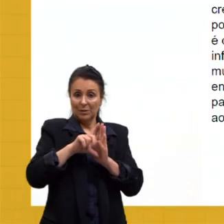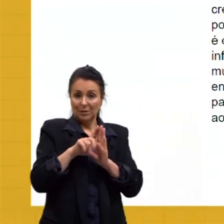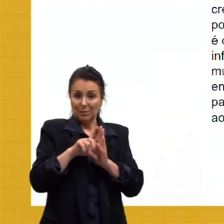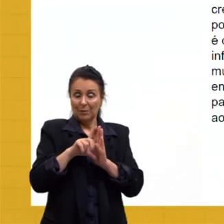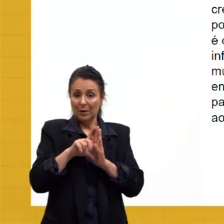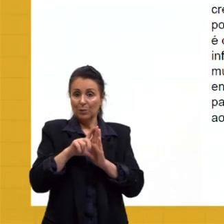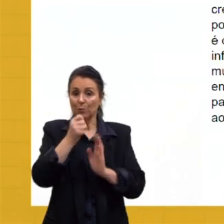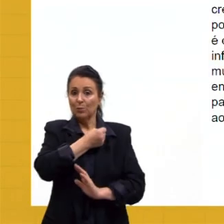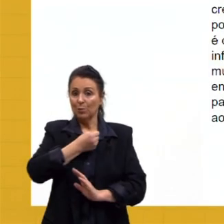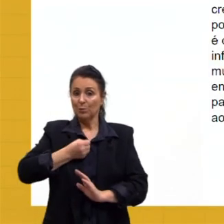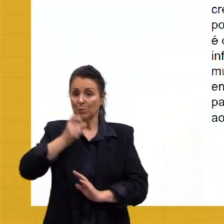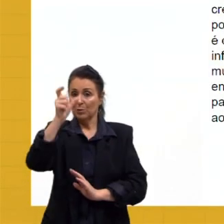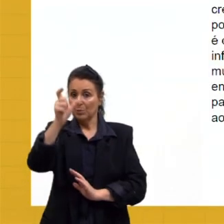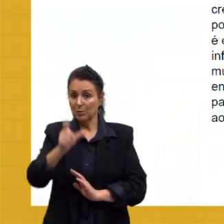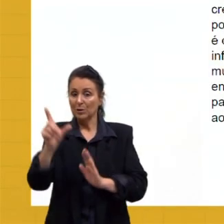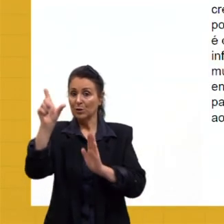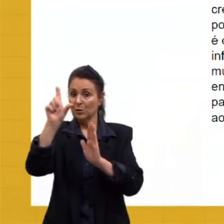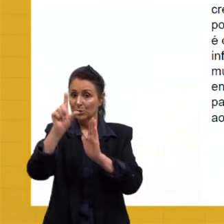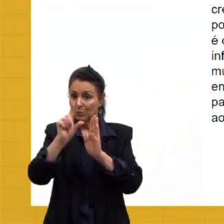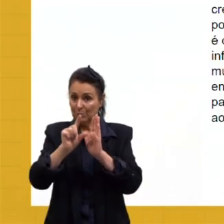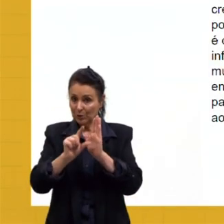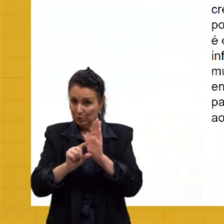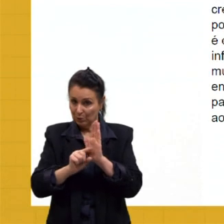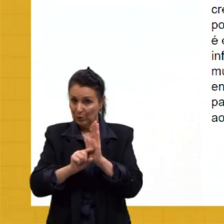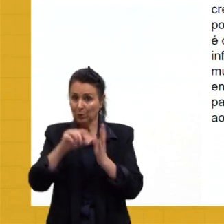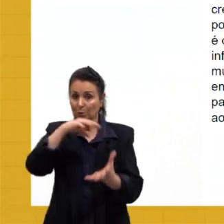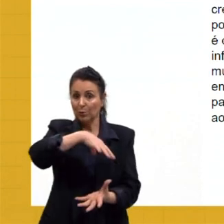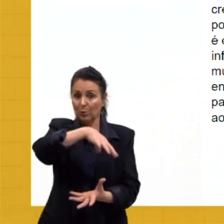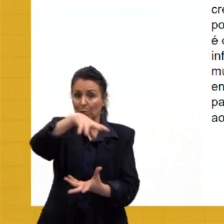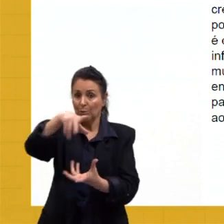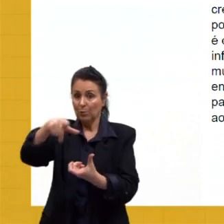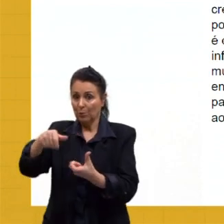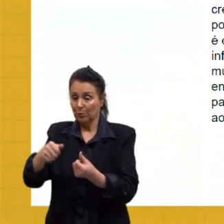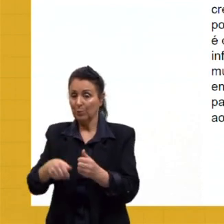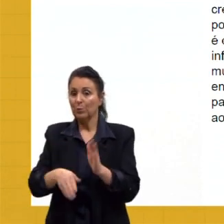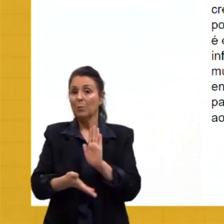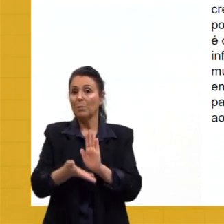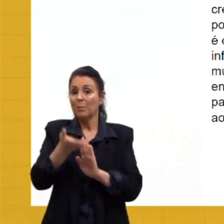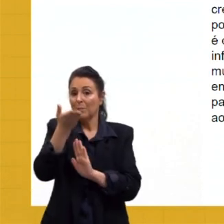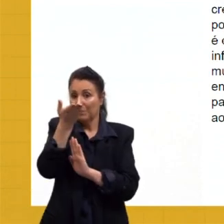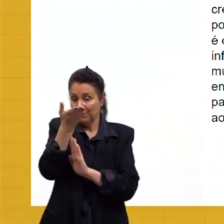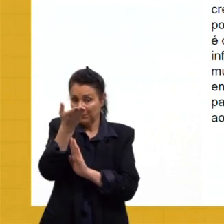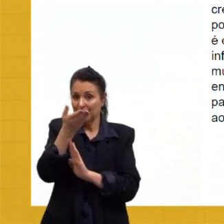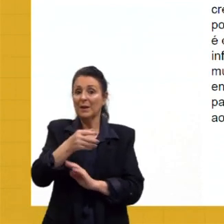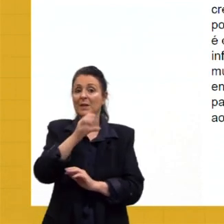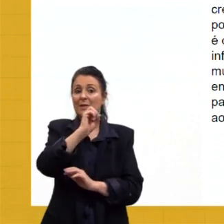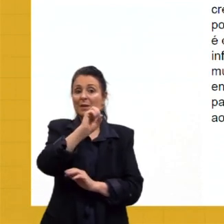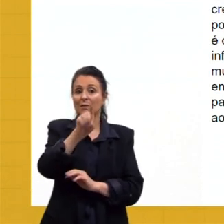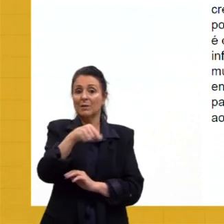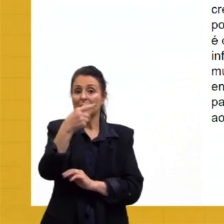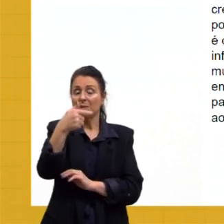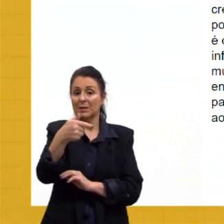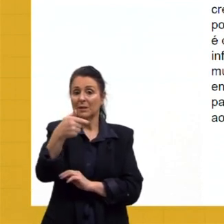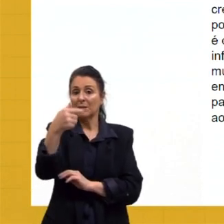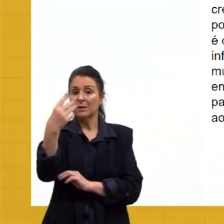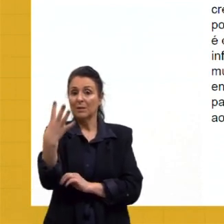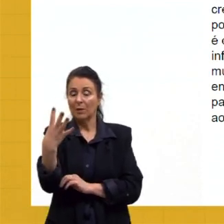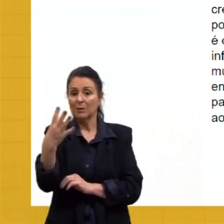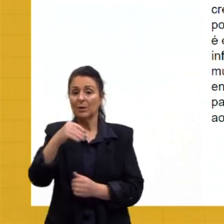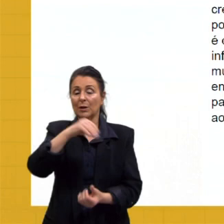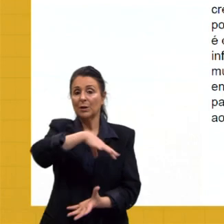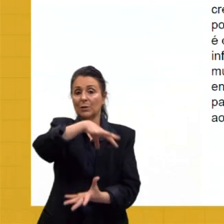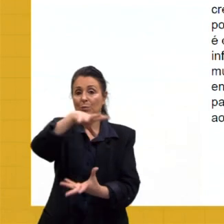inferior então aos patamares mundiais né Nós somos aí 01 74 e no patamar brasileiro e o patamar